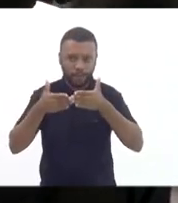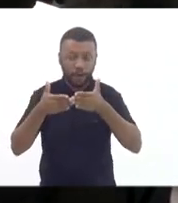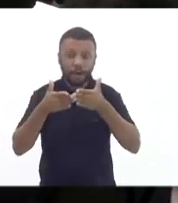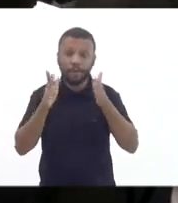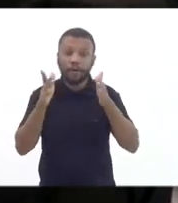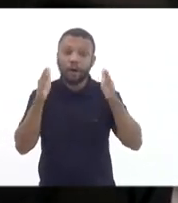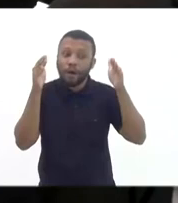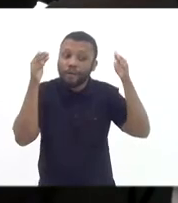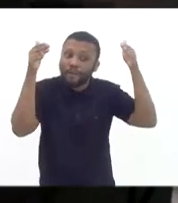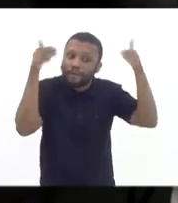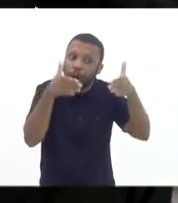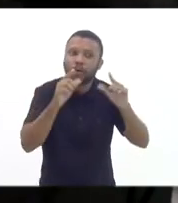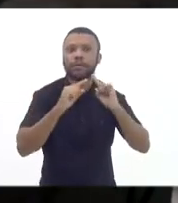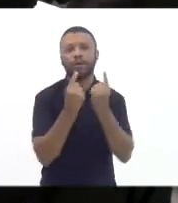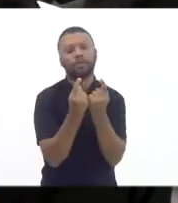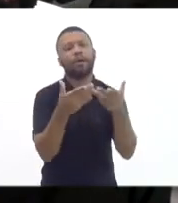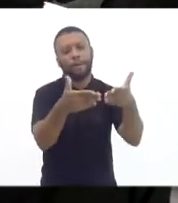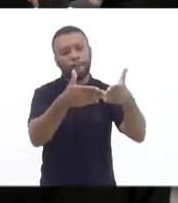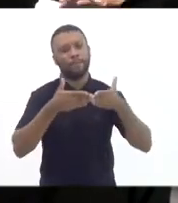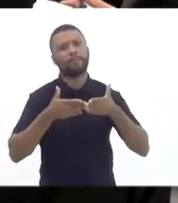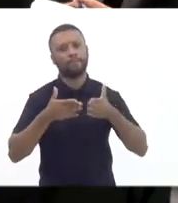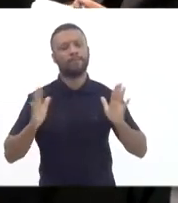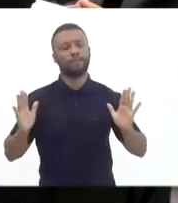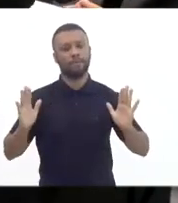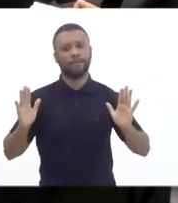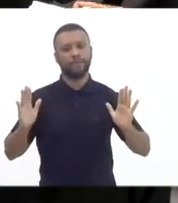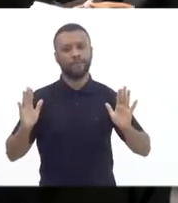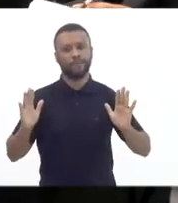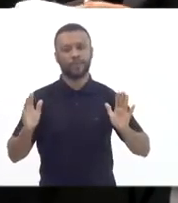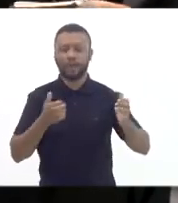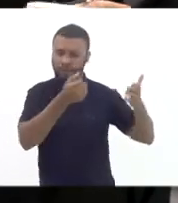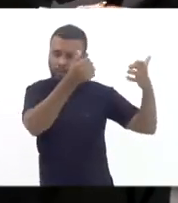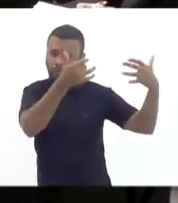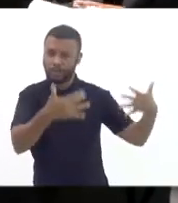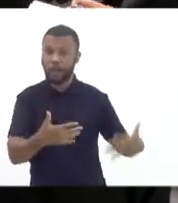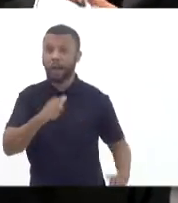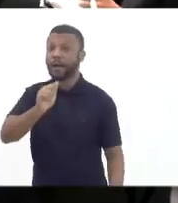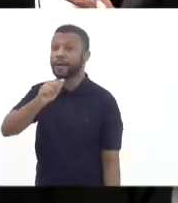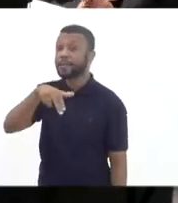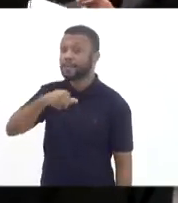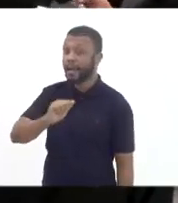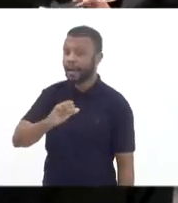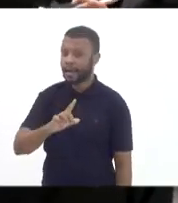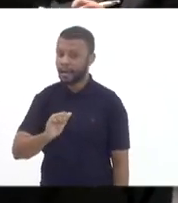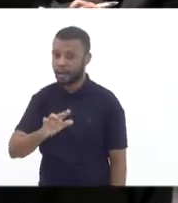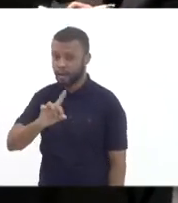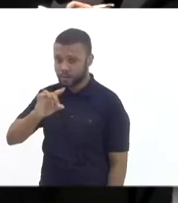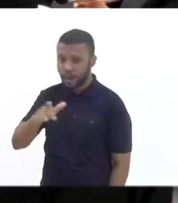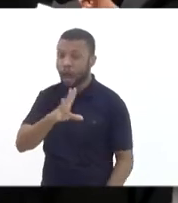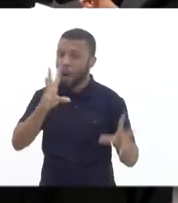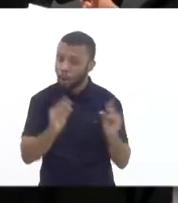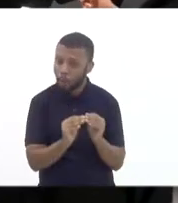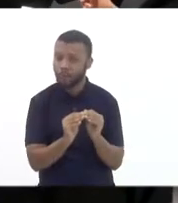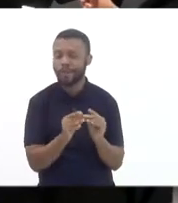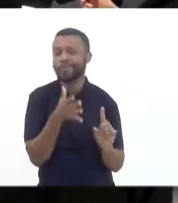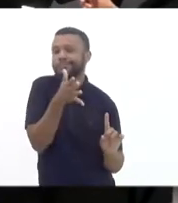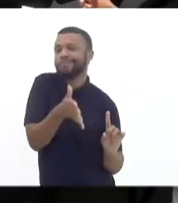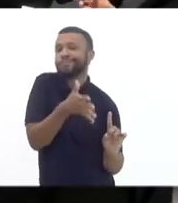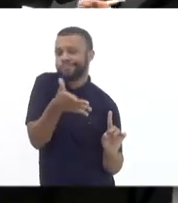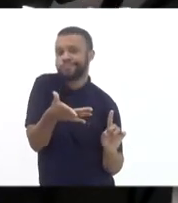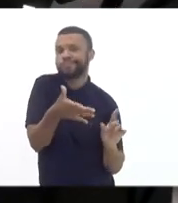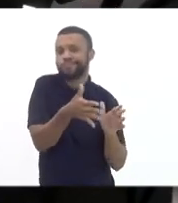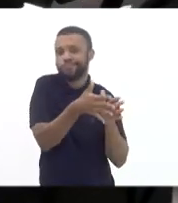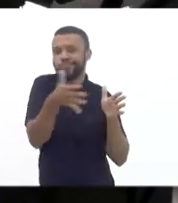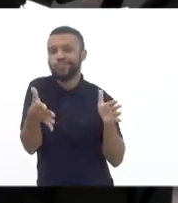foco da audiência pública. Por gentileza, deixa a senhora Ana Cláudia concluir a sua fala, porque já está dando